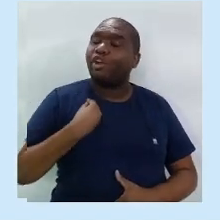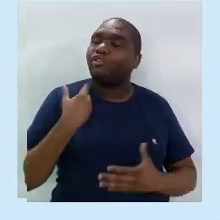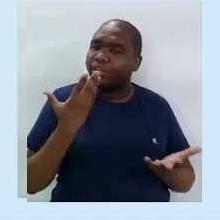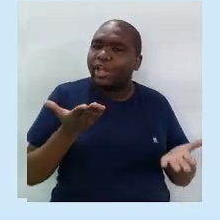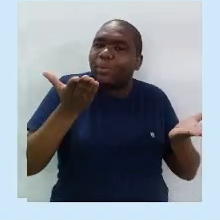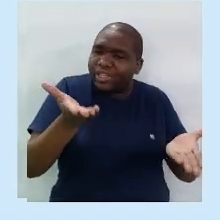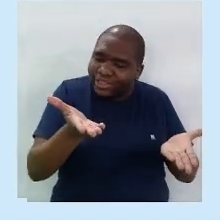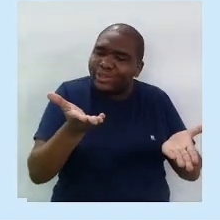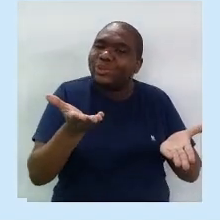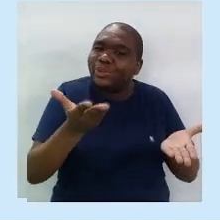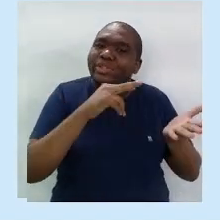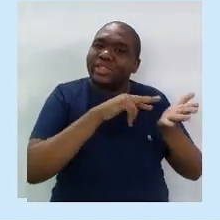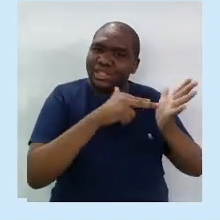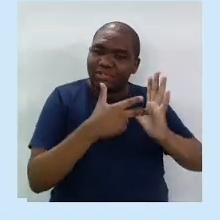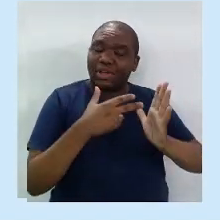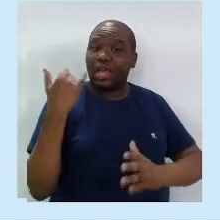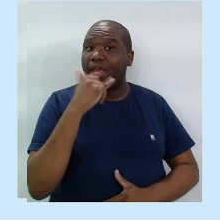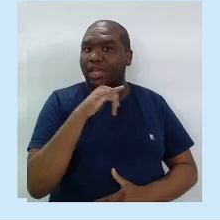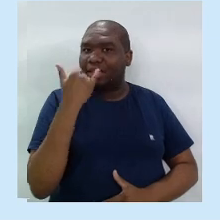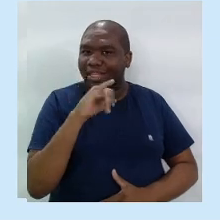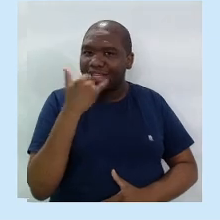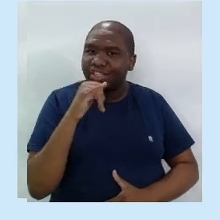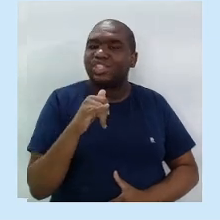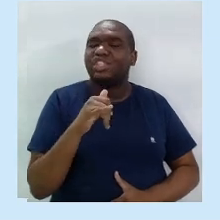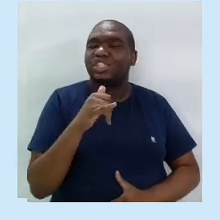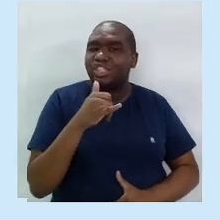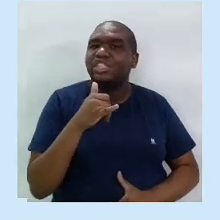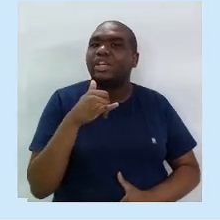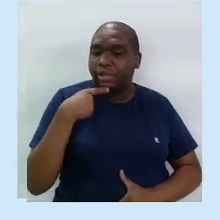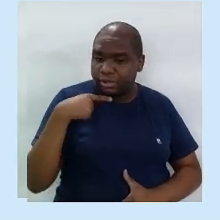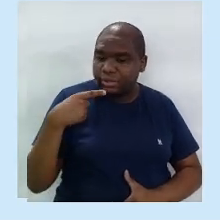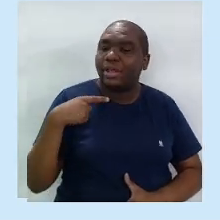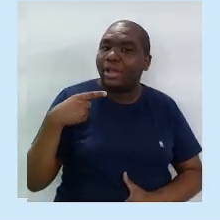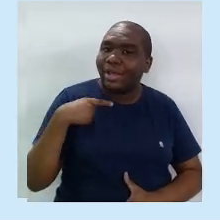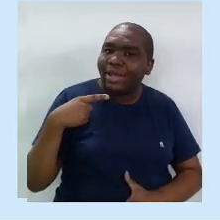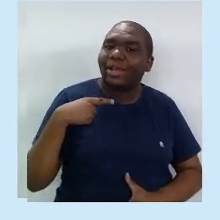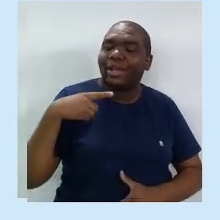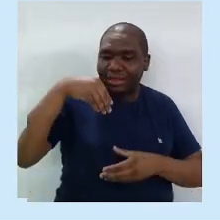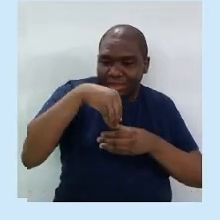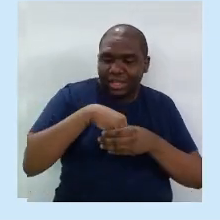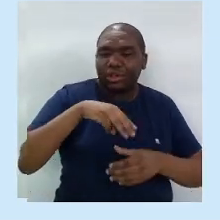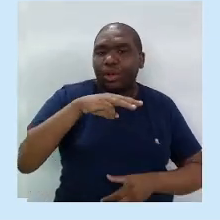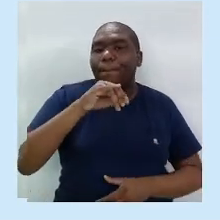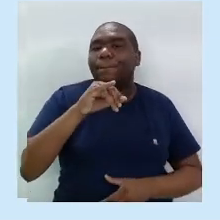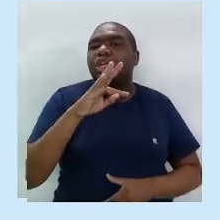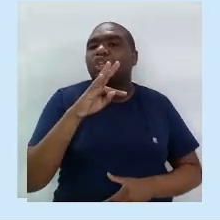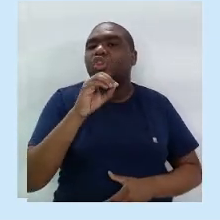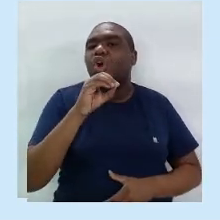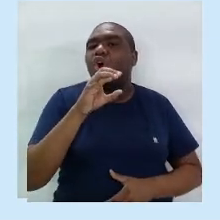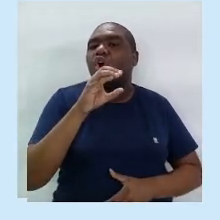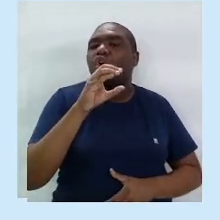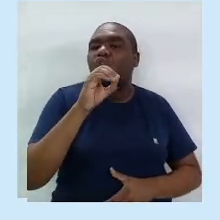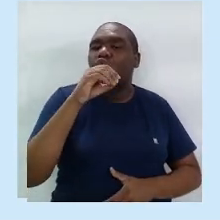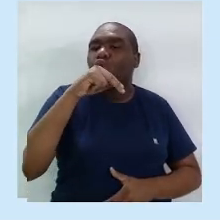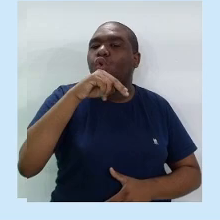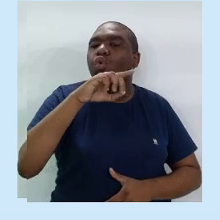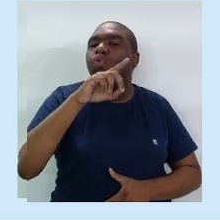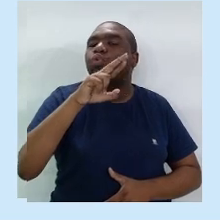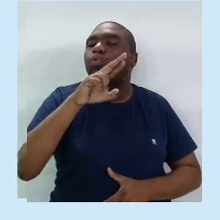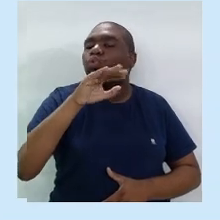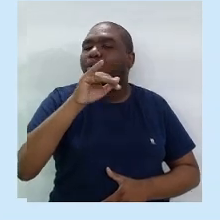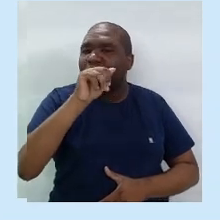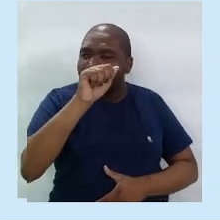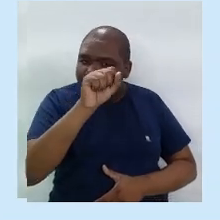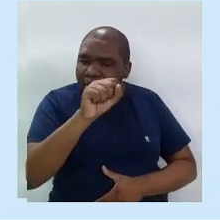é justamente essa energia que a mitocôndria ela vai produzir, que a gente chama de síntese.